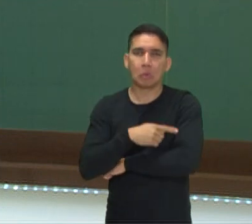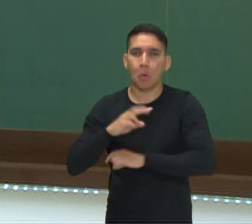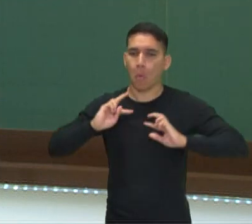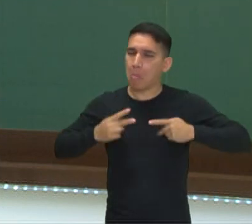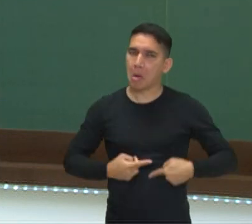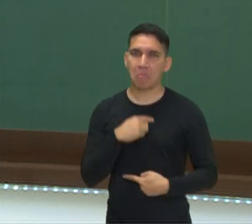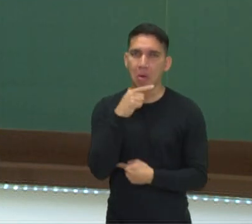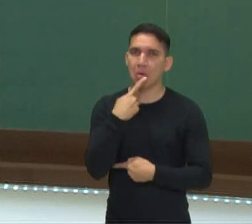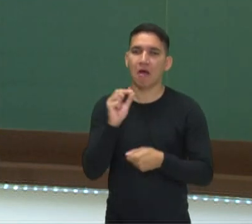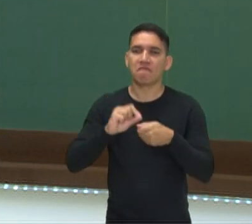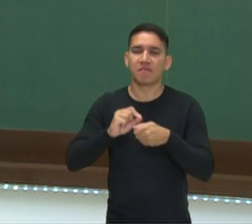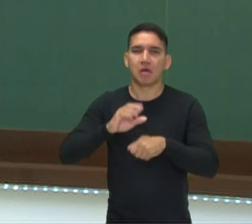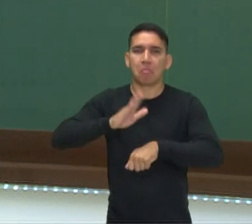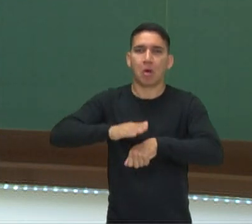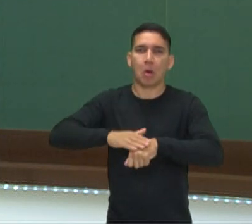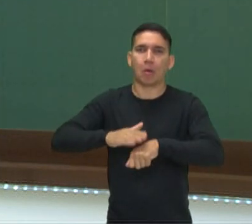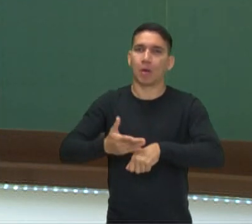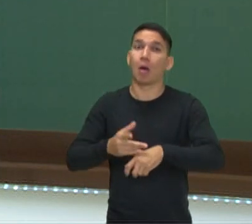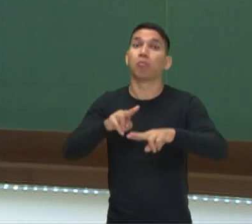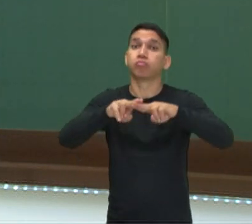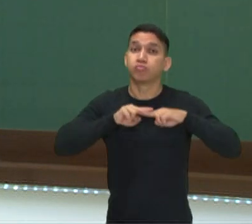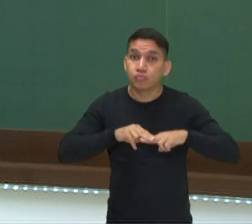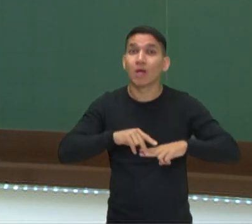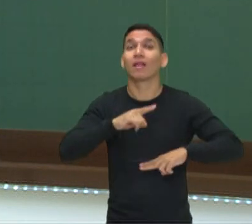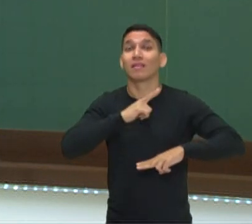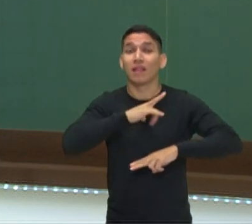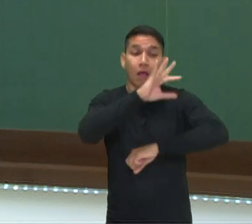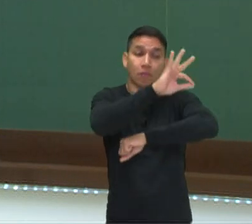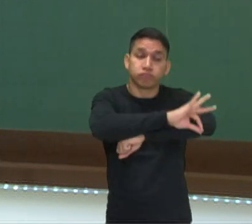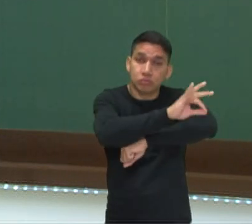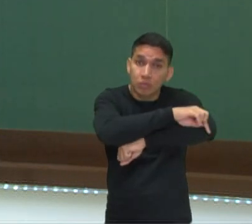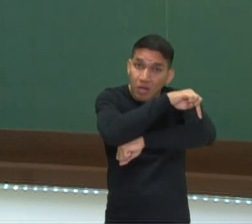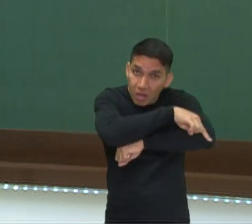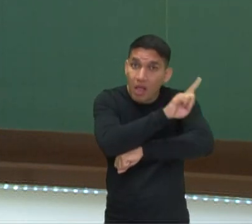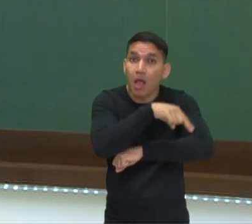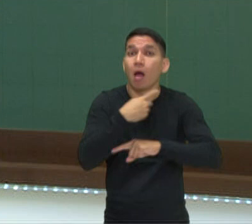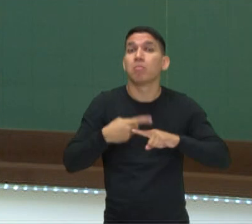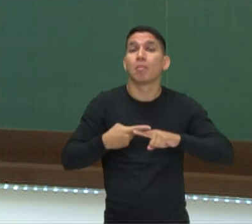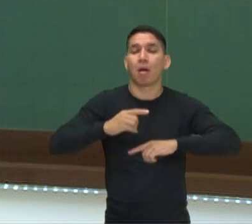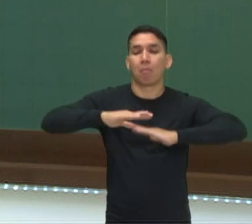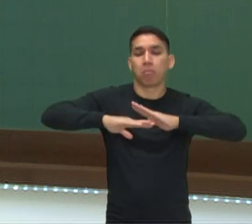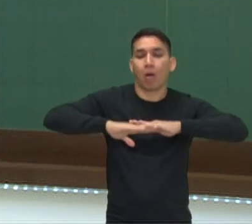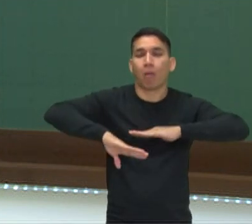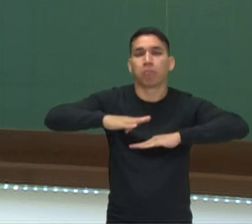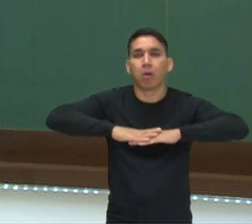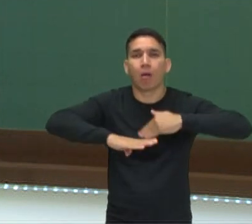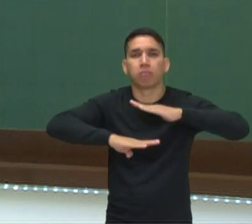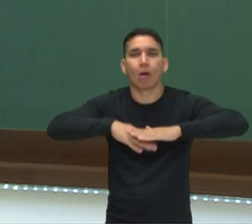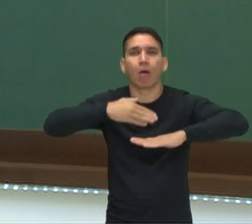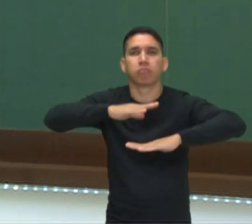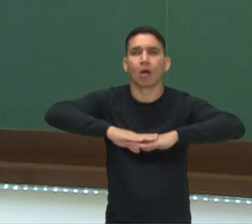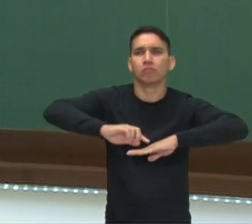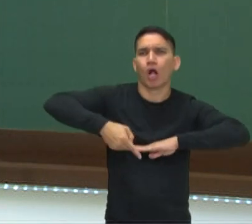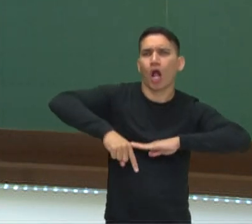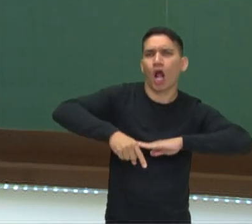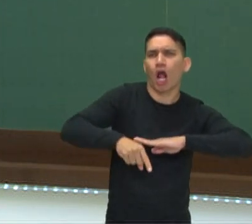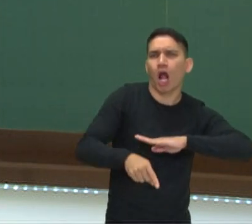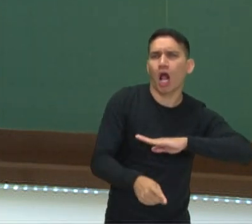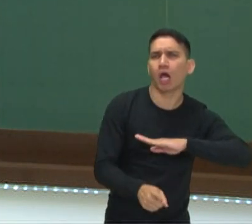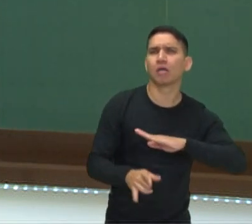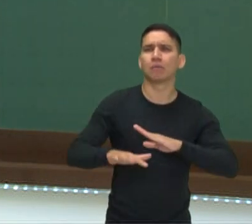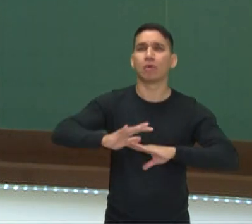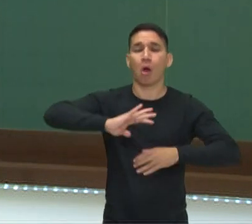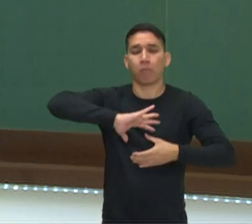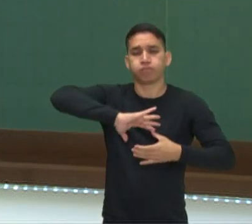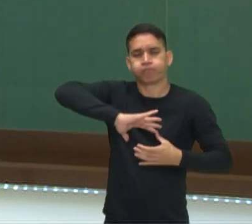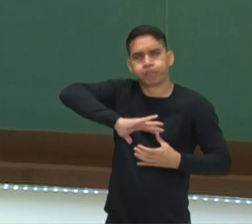Então, todo o petróleo que a gente tem veio do processo da decomposição que aconteceu aí em profundidades, a modificação da